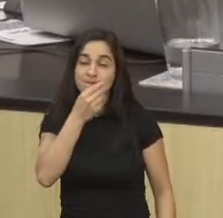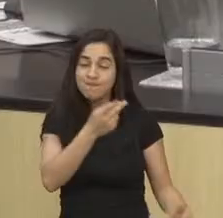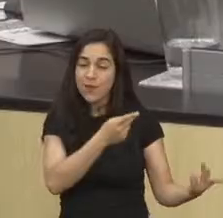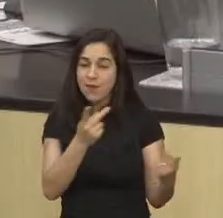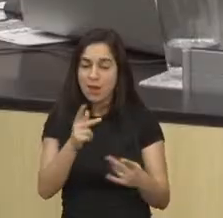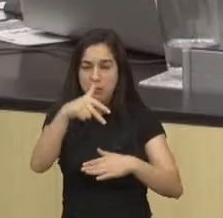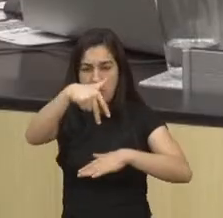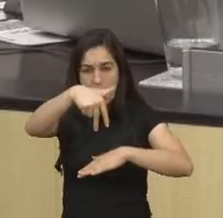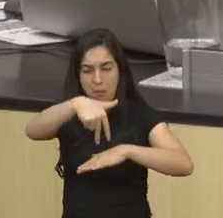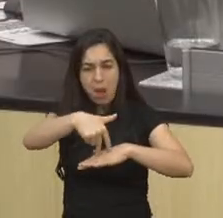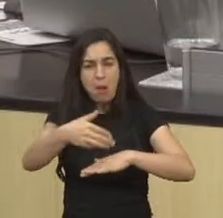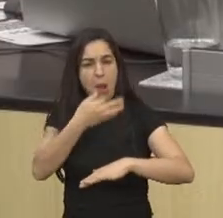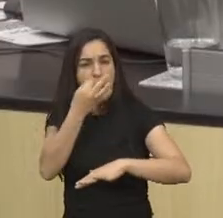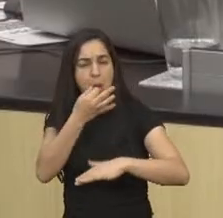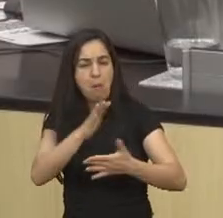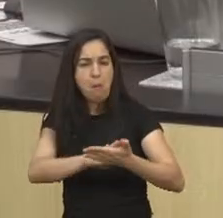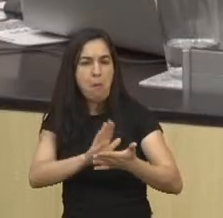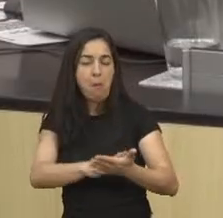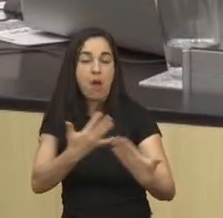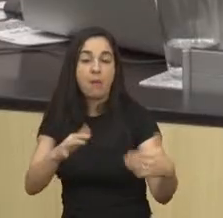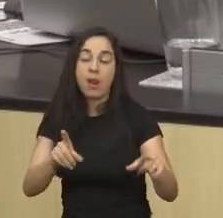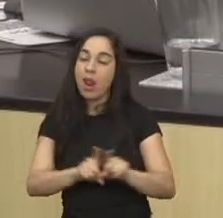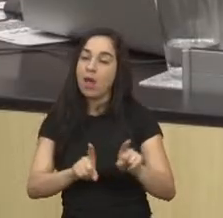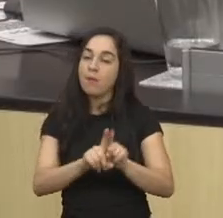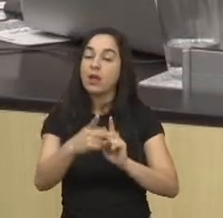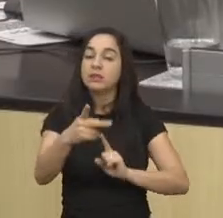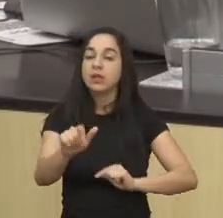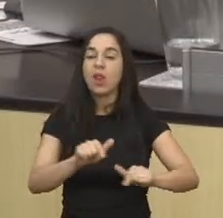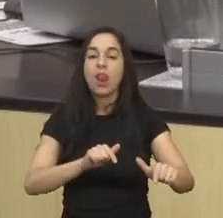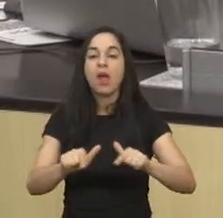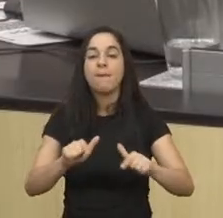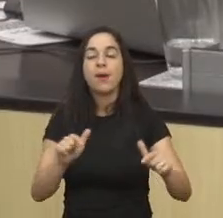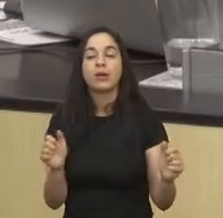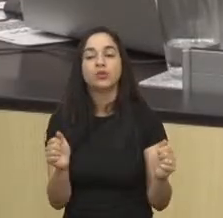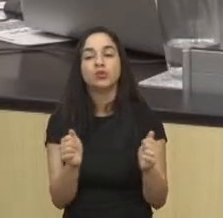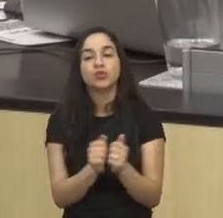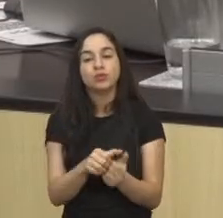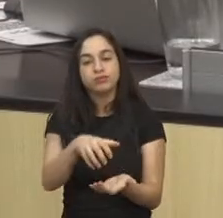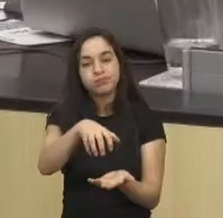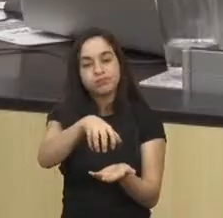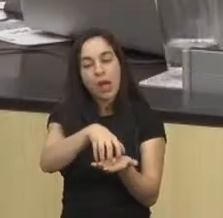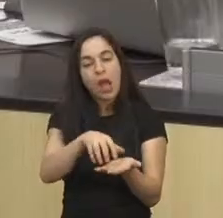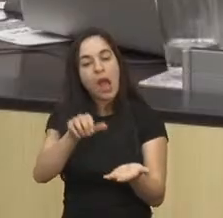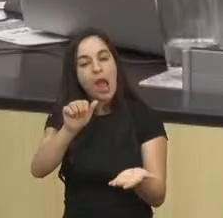E parabéns pelo trabalho também que realiza, né, junto à Casa Mãe.